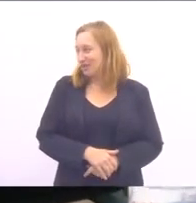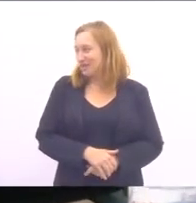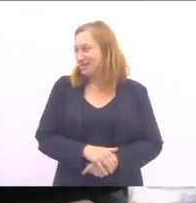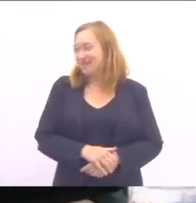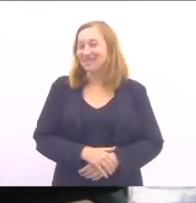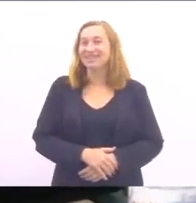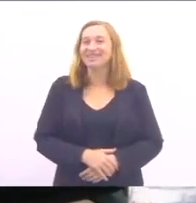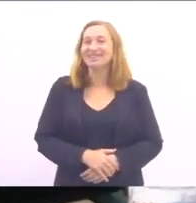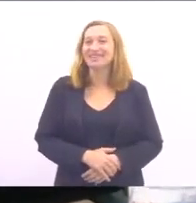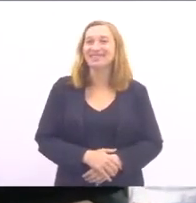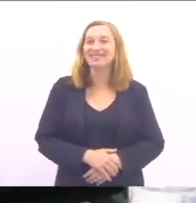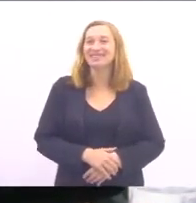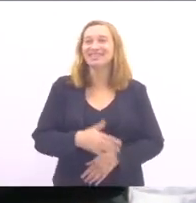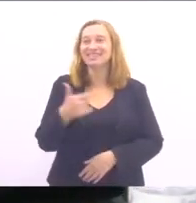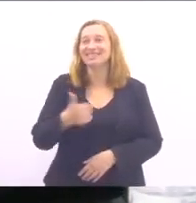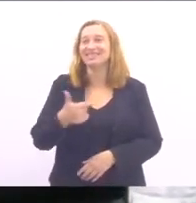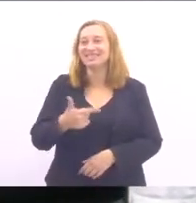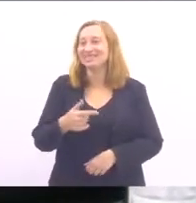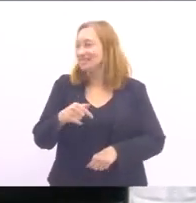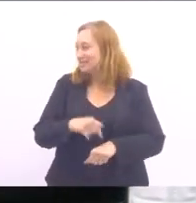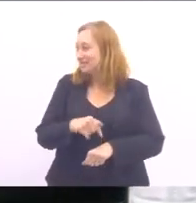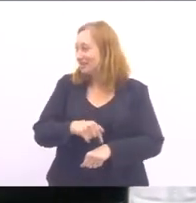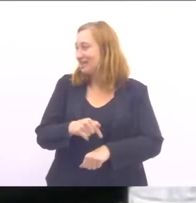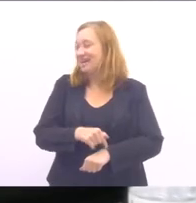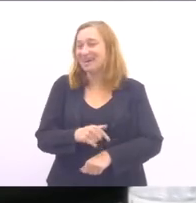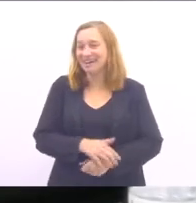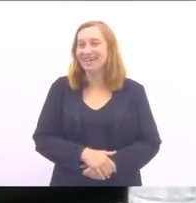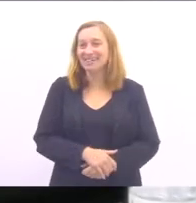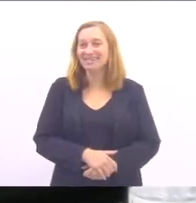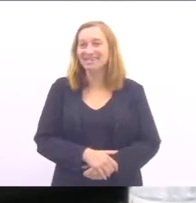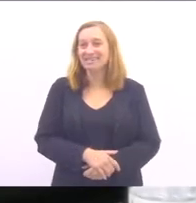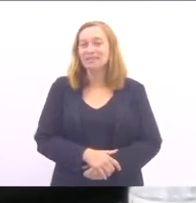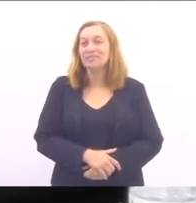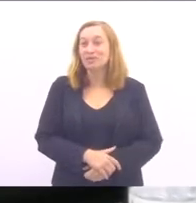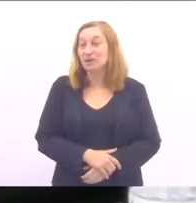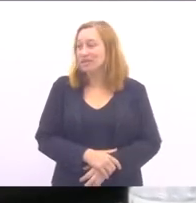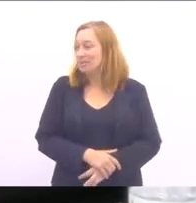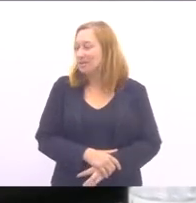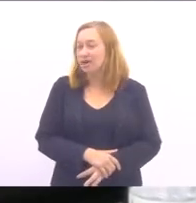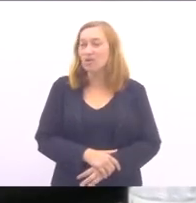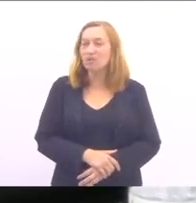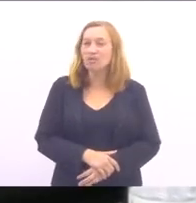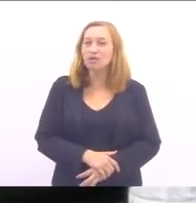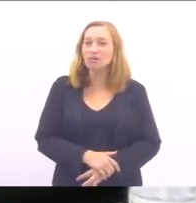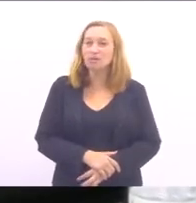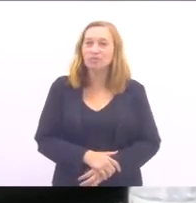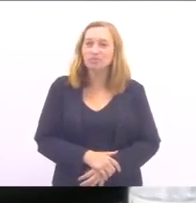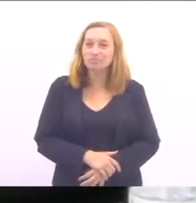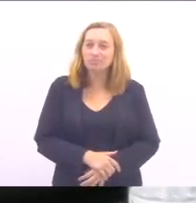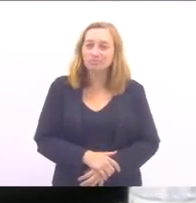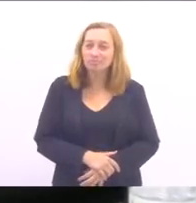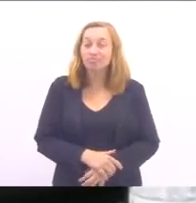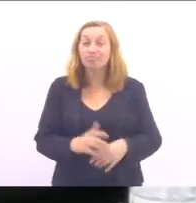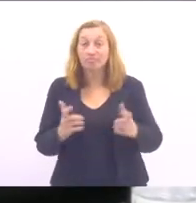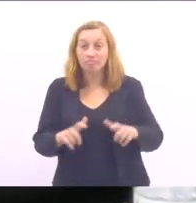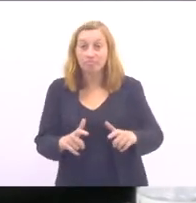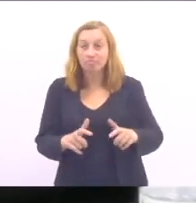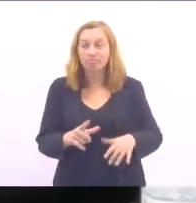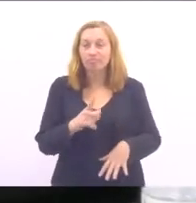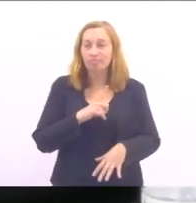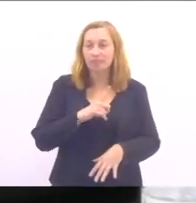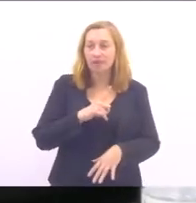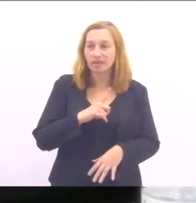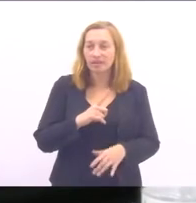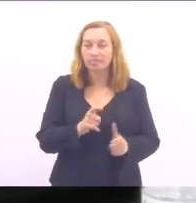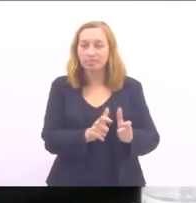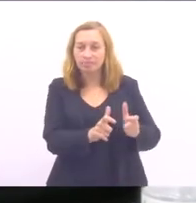Então, a gente está passando por um segundo momento desse cadastro, então, a gente já está chamando de portal das cooperativas, onde a gente vai ter a aba para